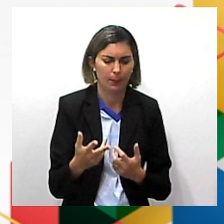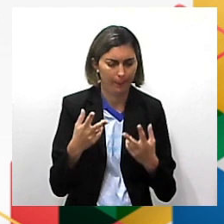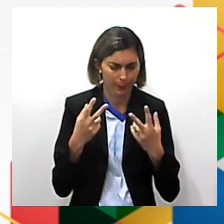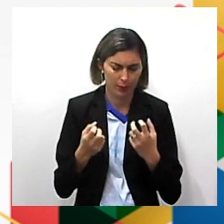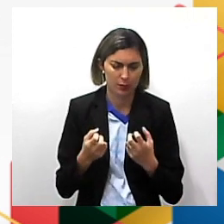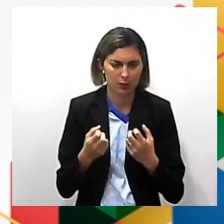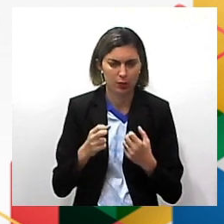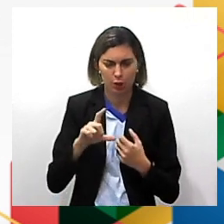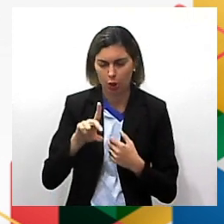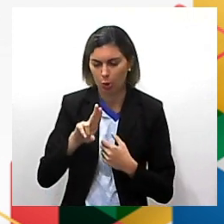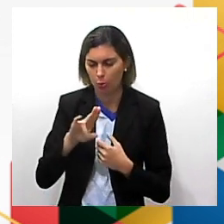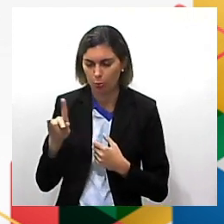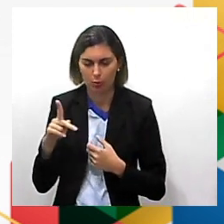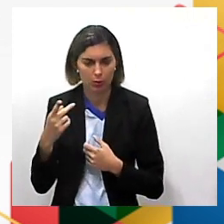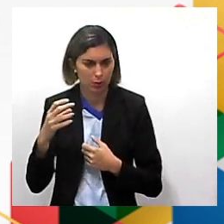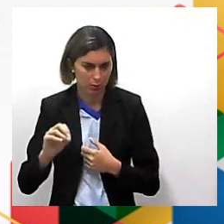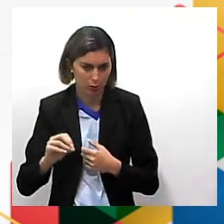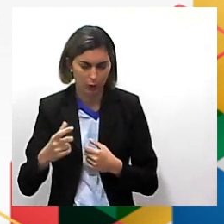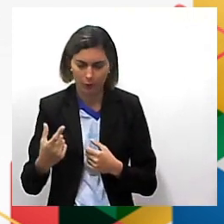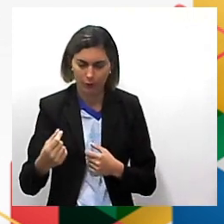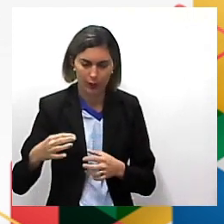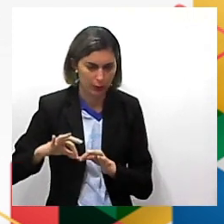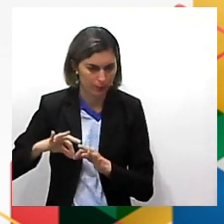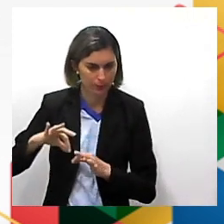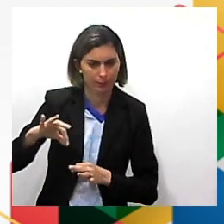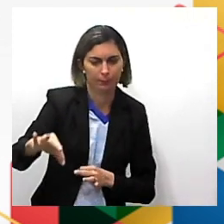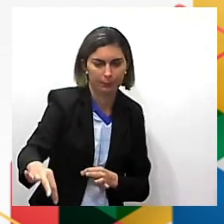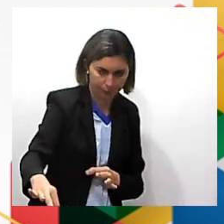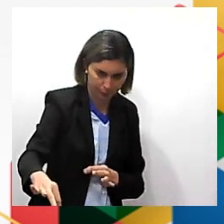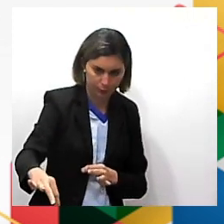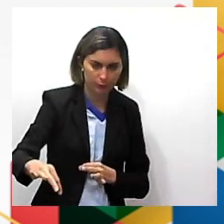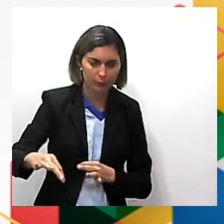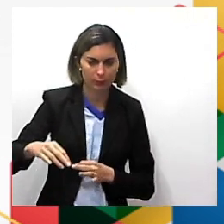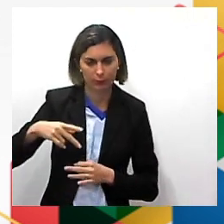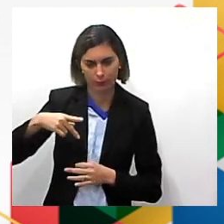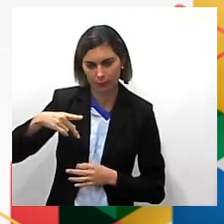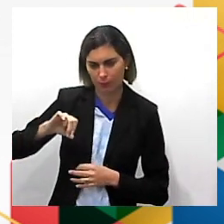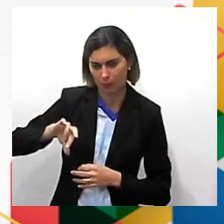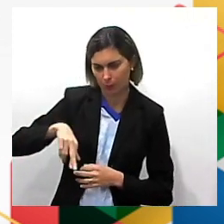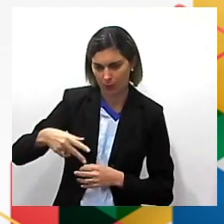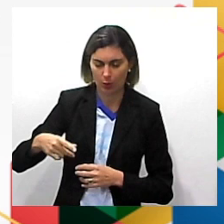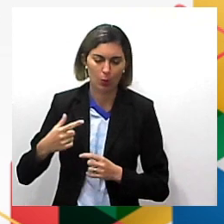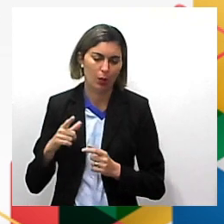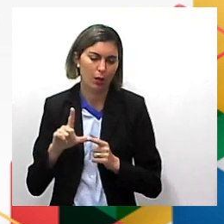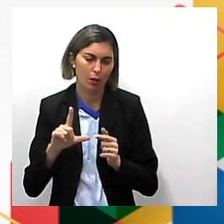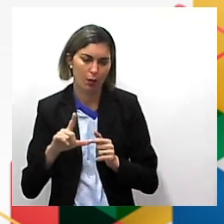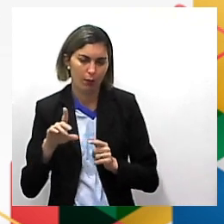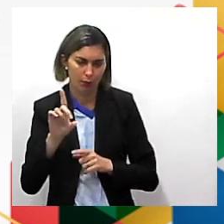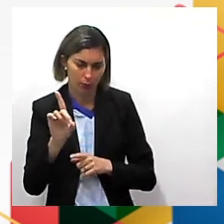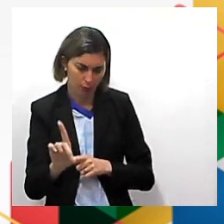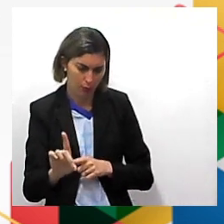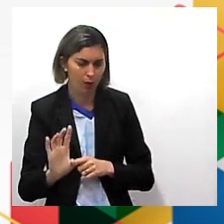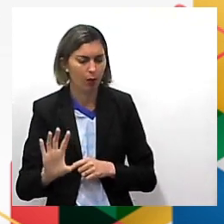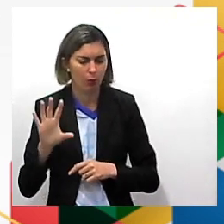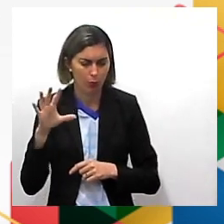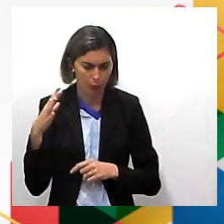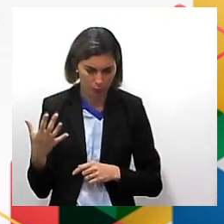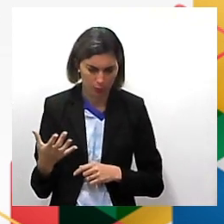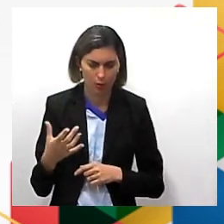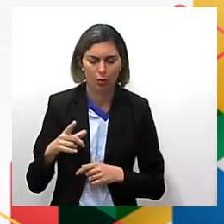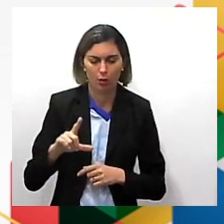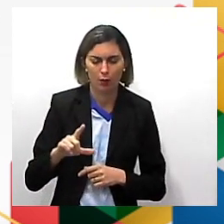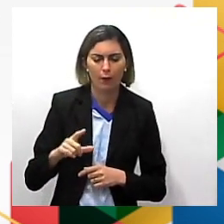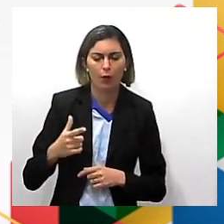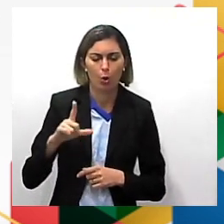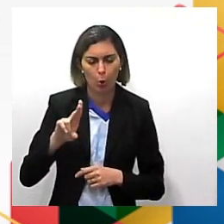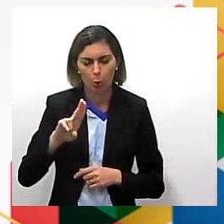Percebeu? Luizinho estará 20 metros à frente de Pedrão. Na letra D, isso acontece. Luizinho